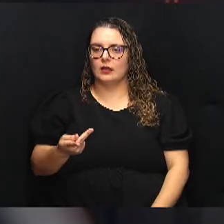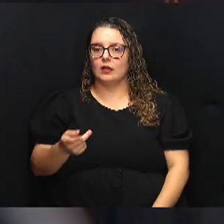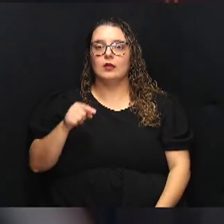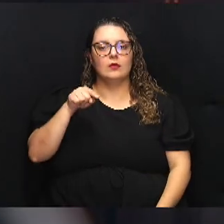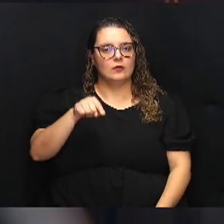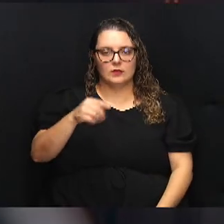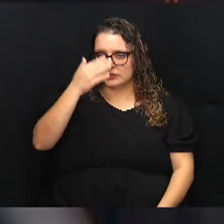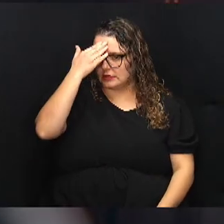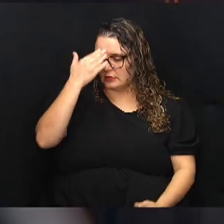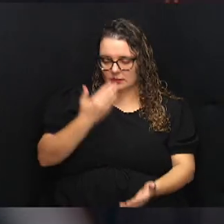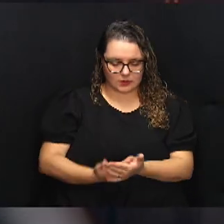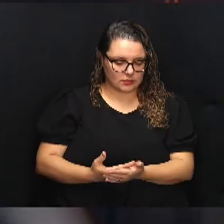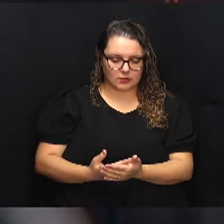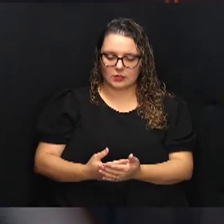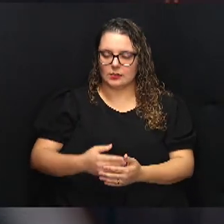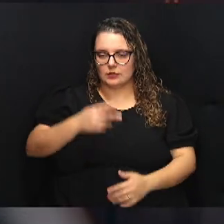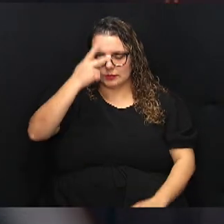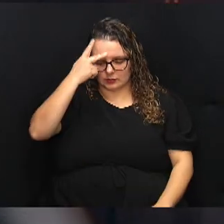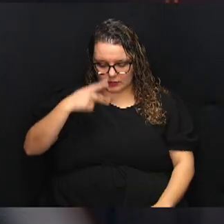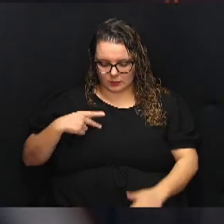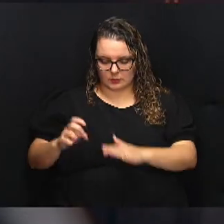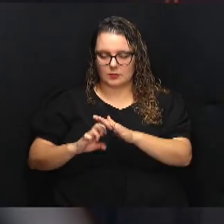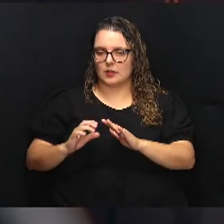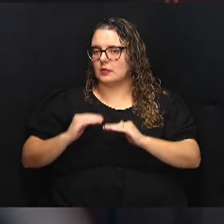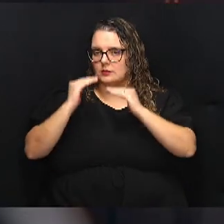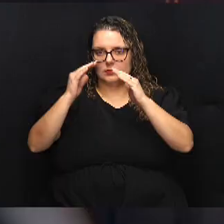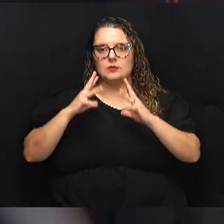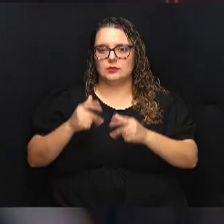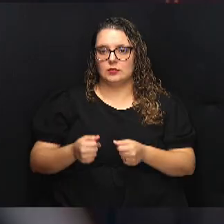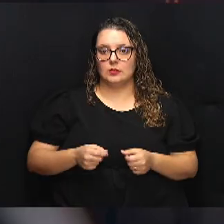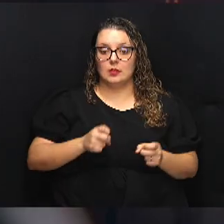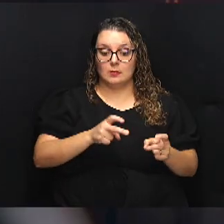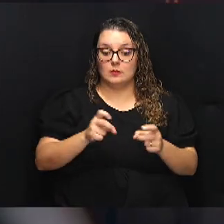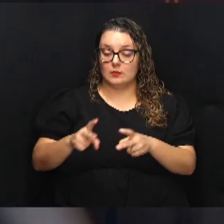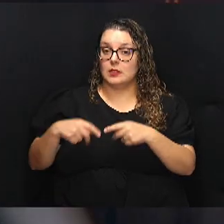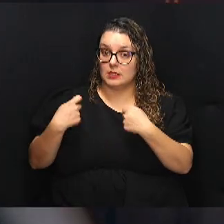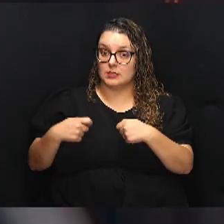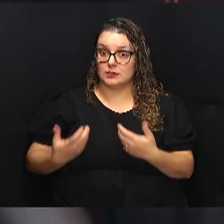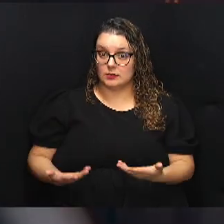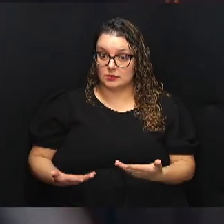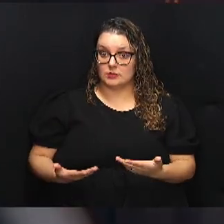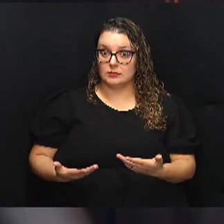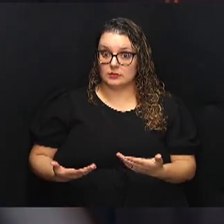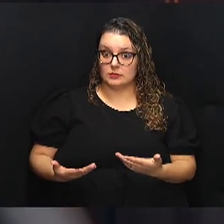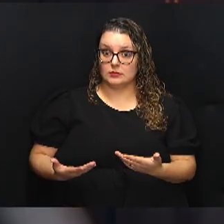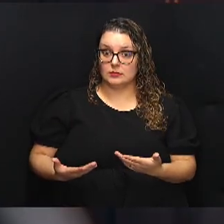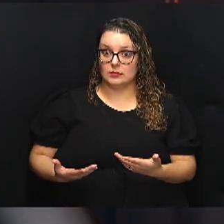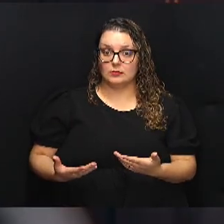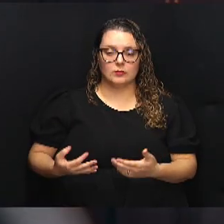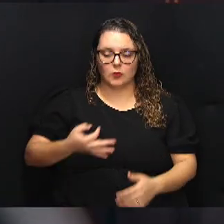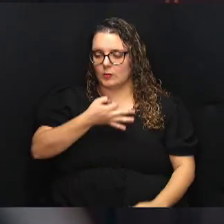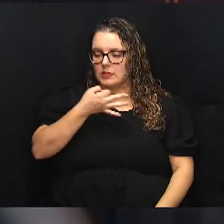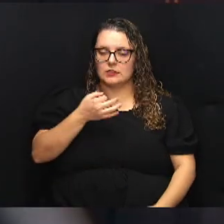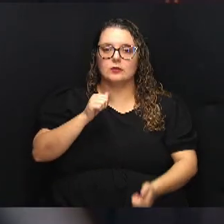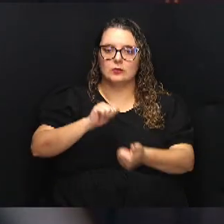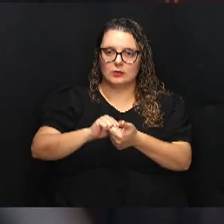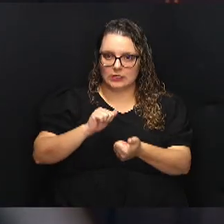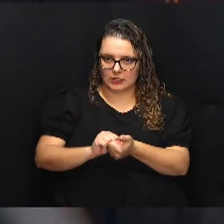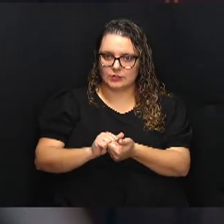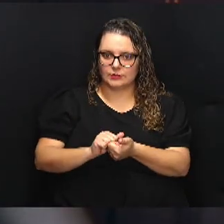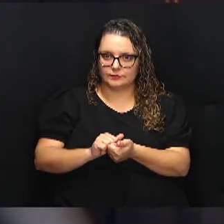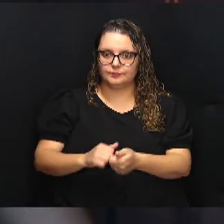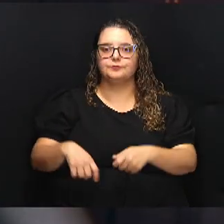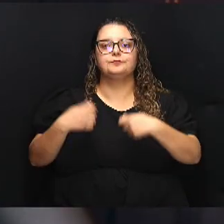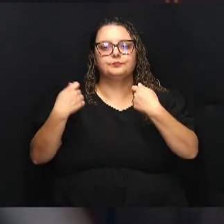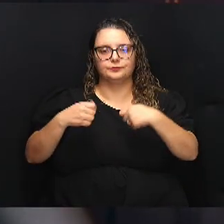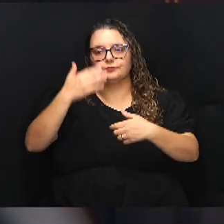acreditar no seu negócio acima de tudo. Você precisa vender ele, né, com maestria, com qualidade. Você